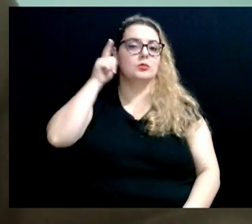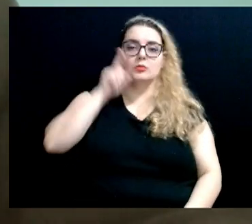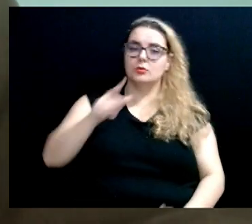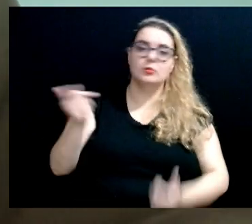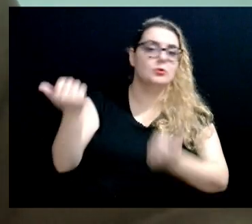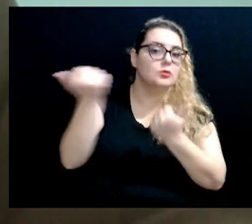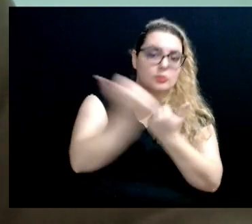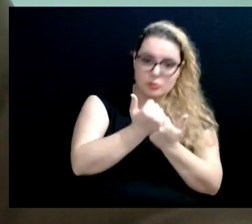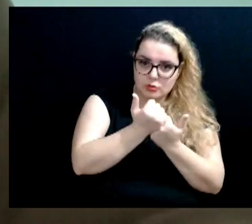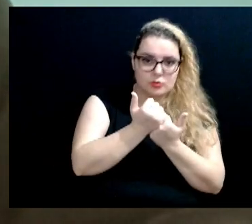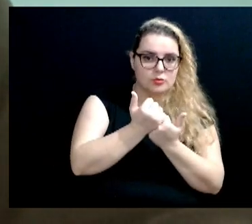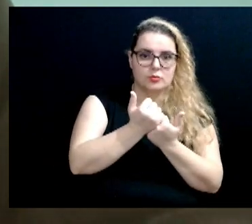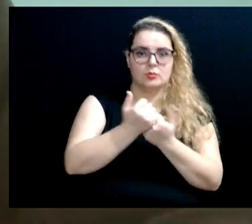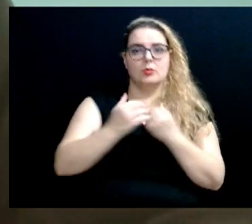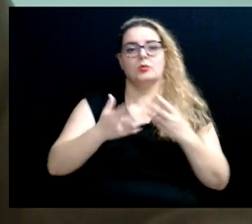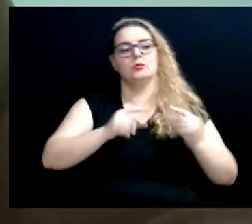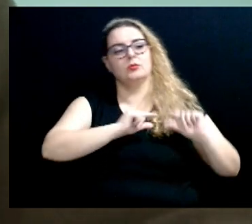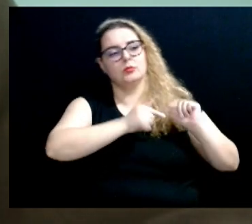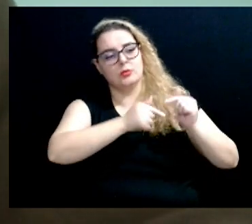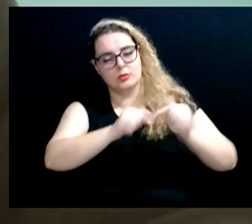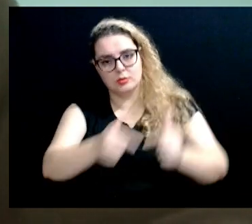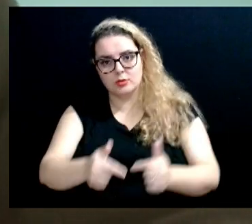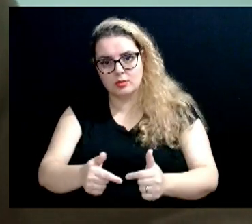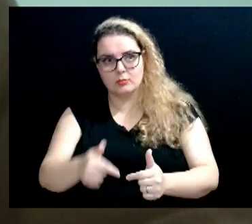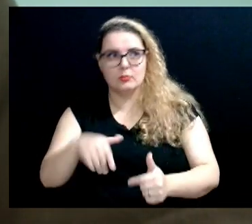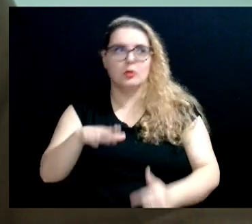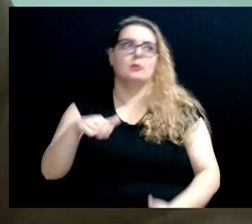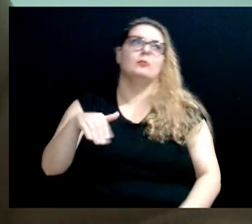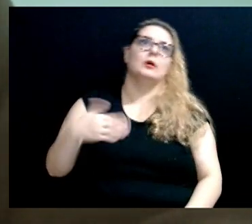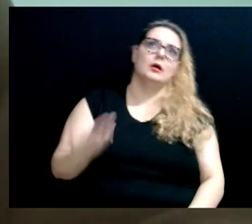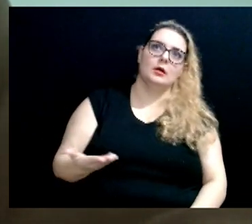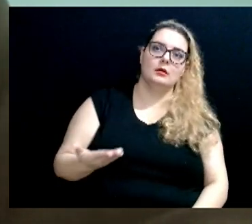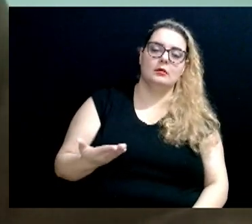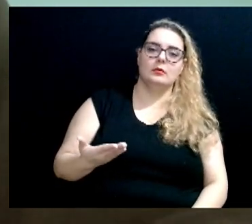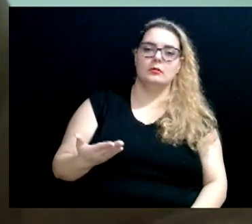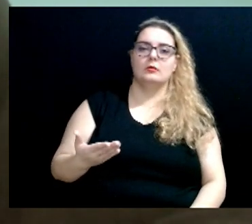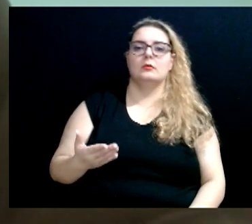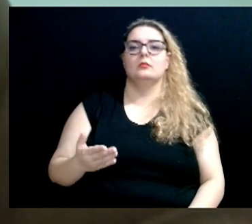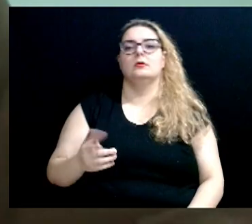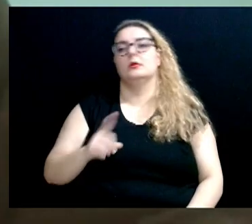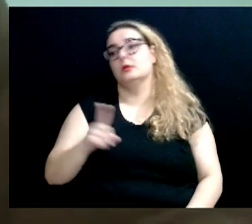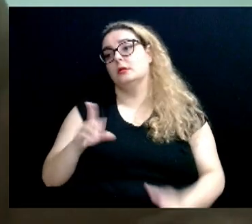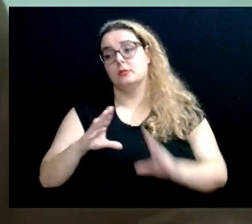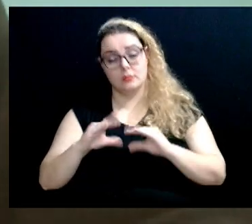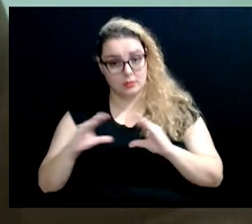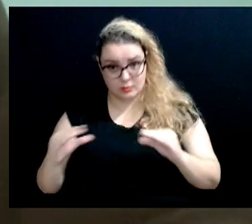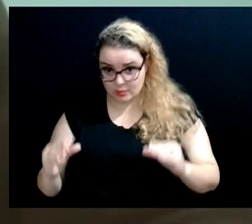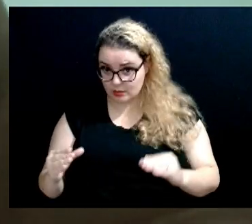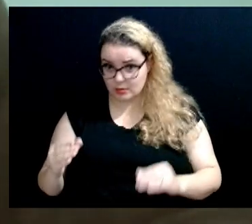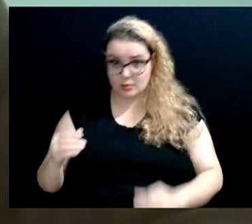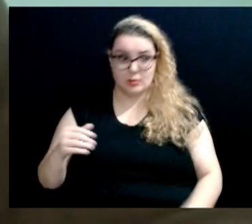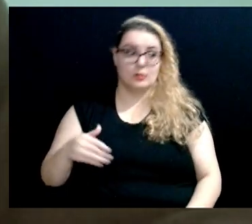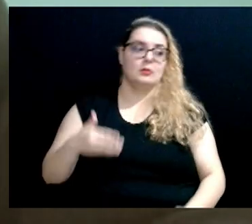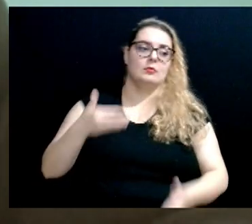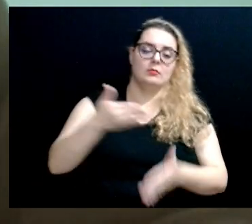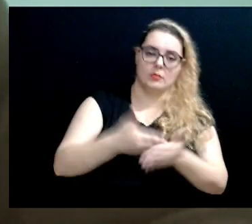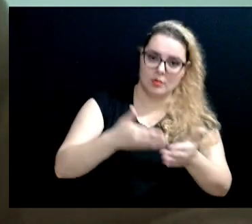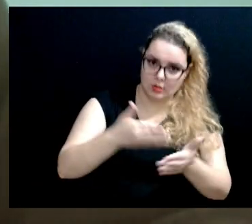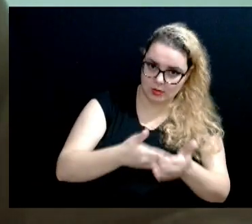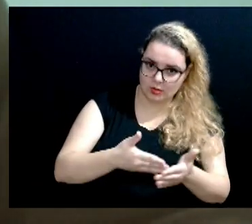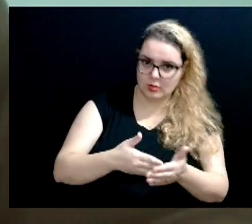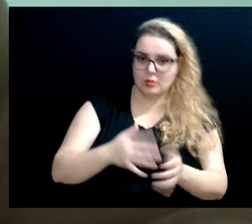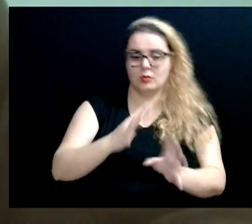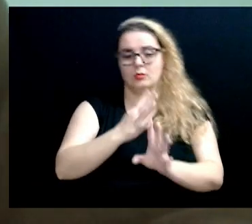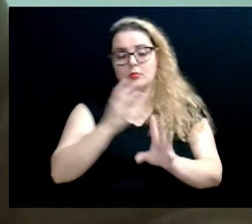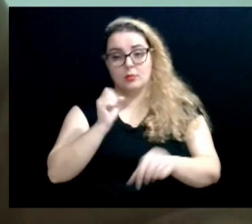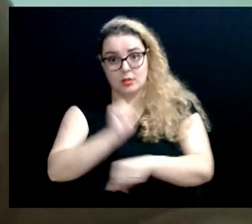que é o tradicional, por mais que seja muito mais desconfortável, muito mais limitante, com uma fila de espera grande para fazer um